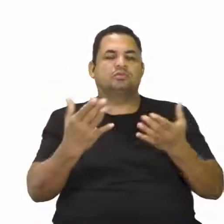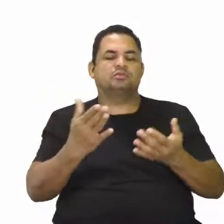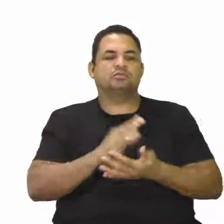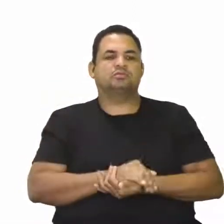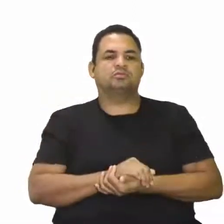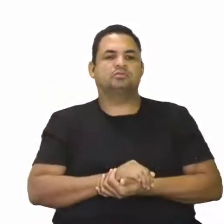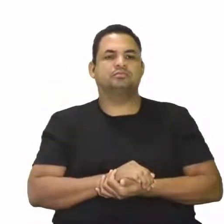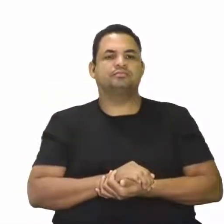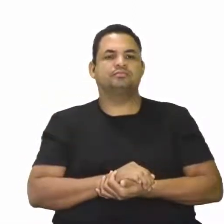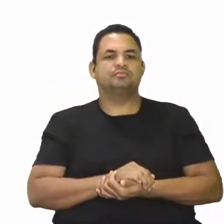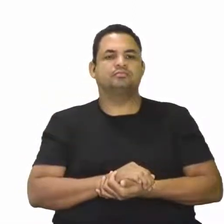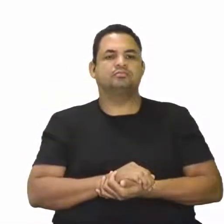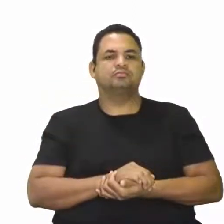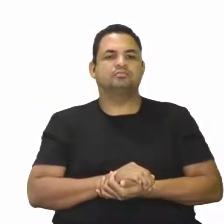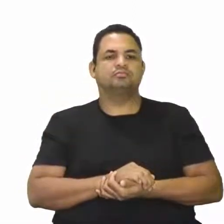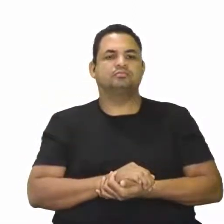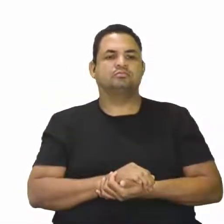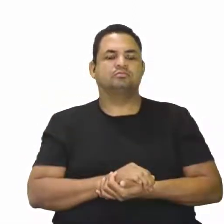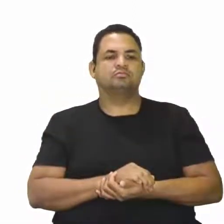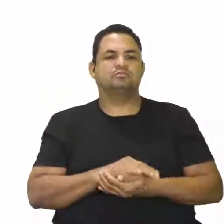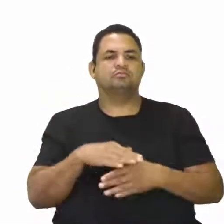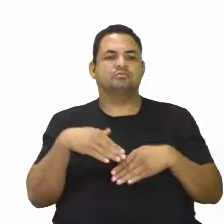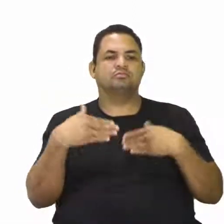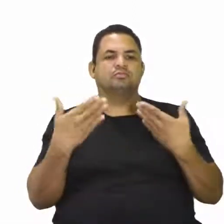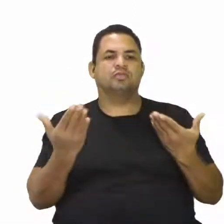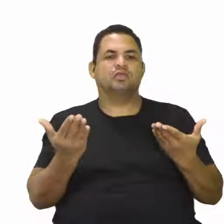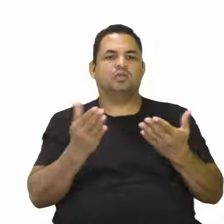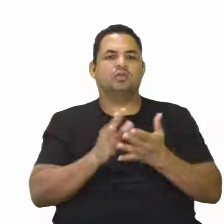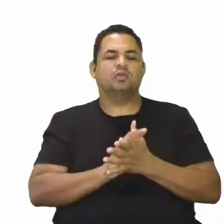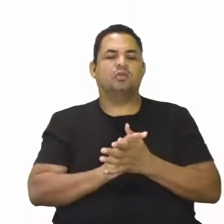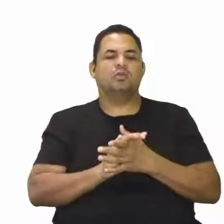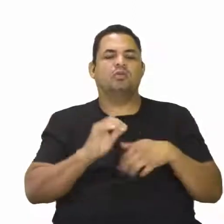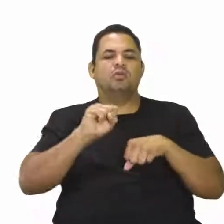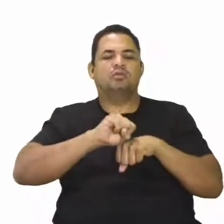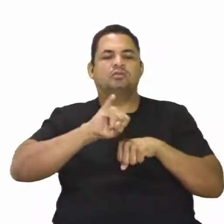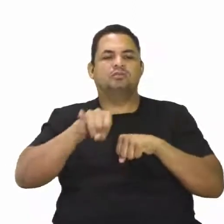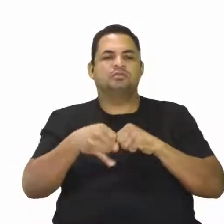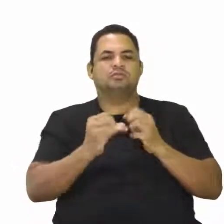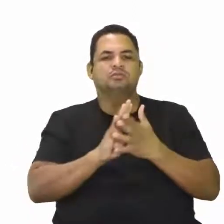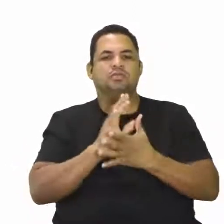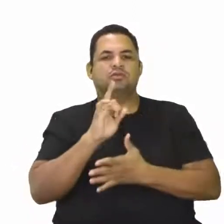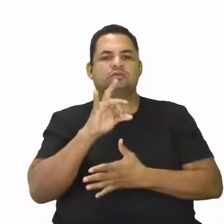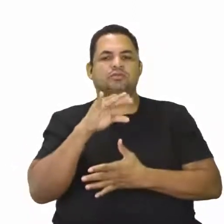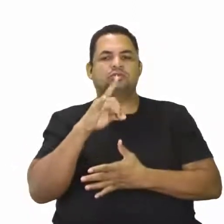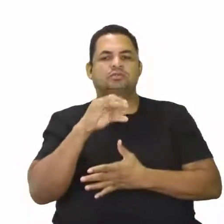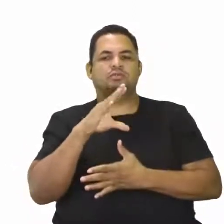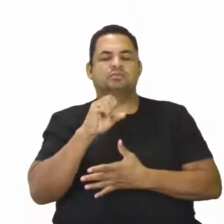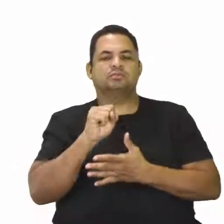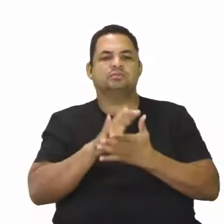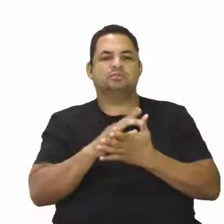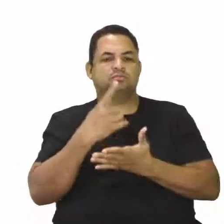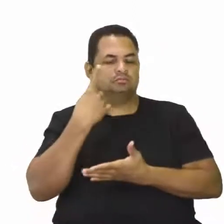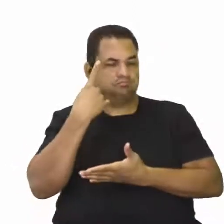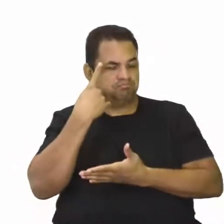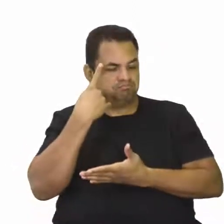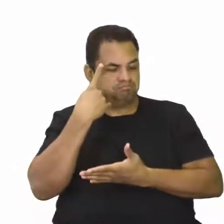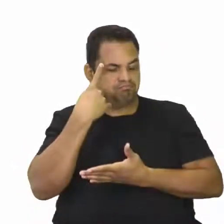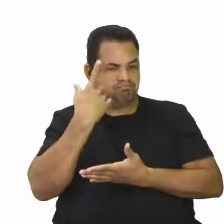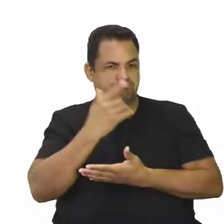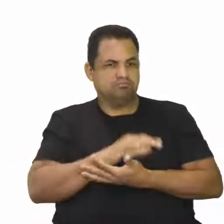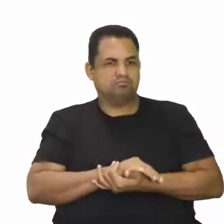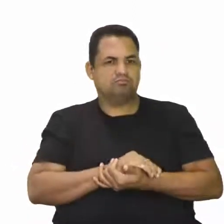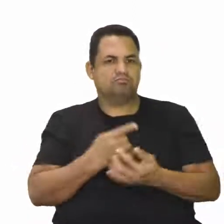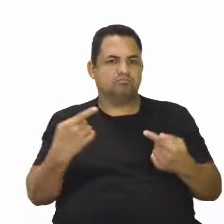Isso ao mesmo. lado textual. Então, qual é o grau do adjetivo altíssimo? É só pensar aí que ele